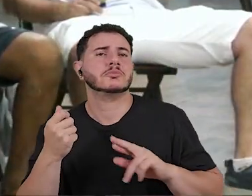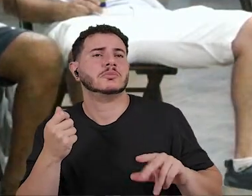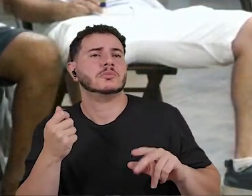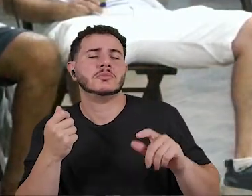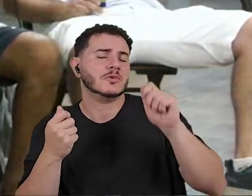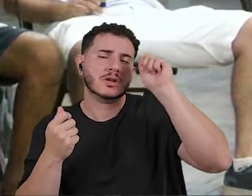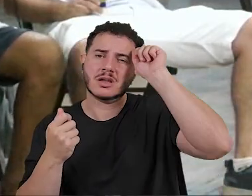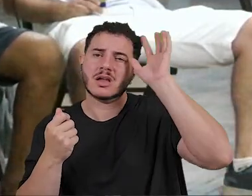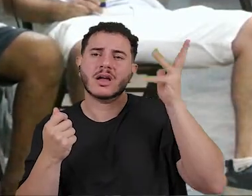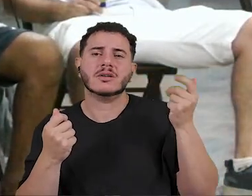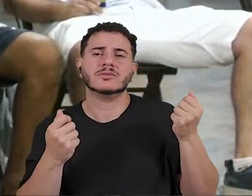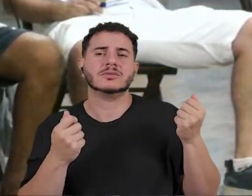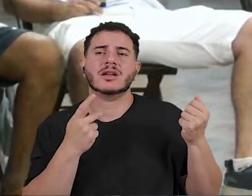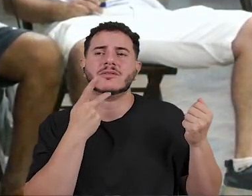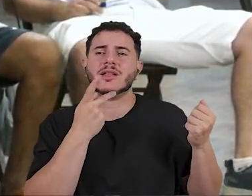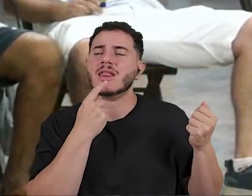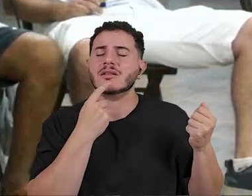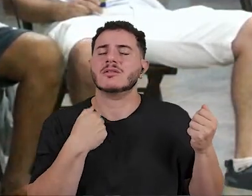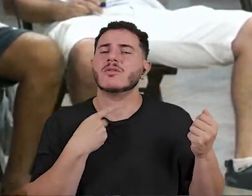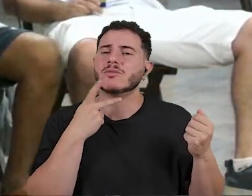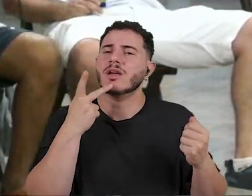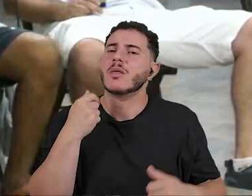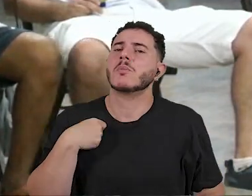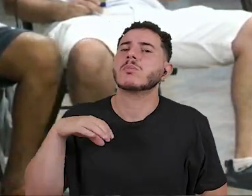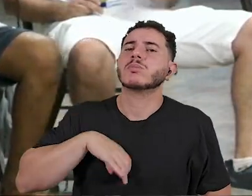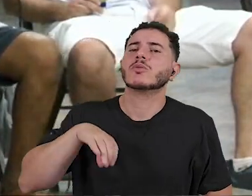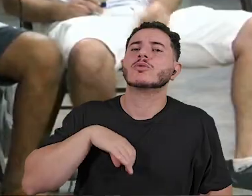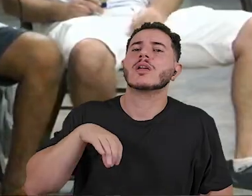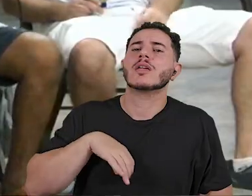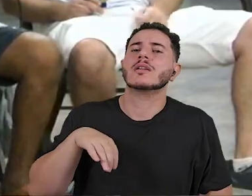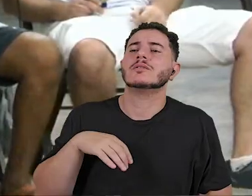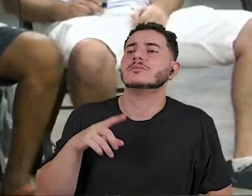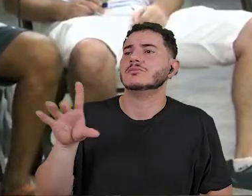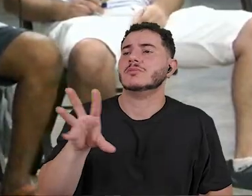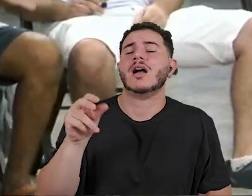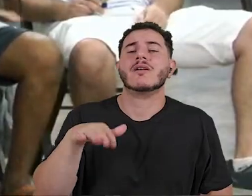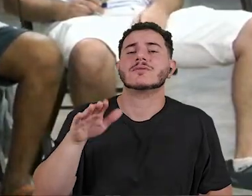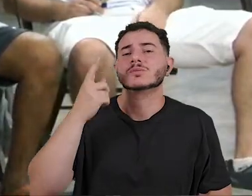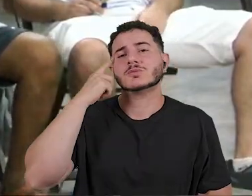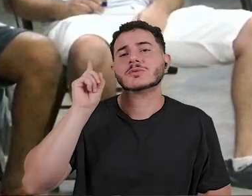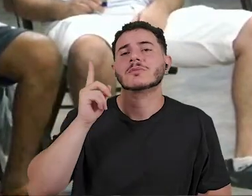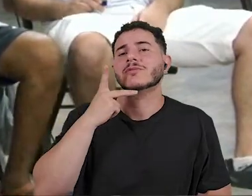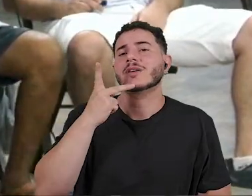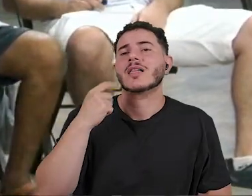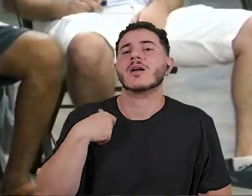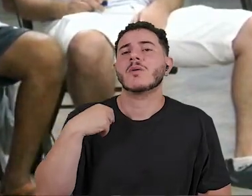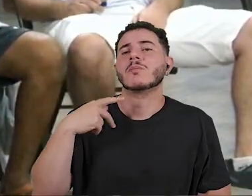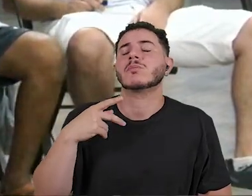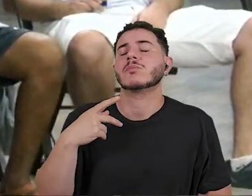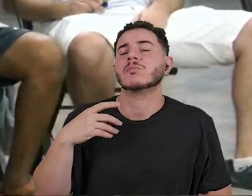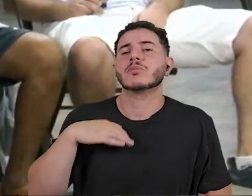eu falava português. O orixá quando escuta a minha voz é português.